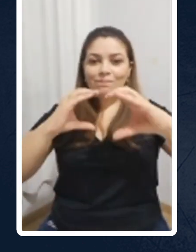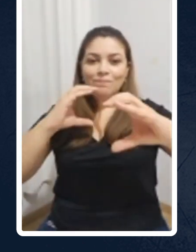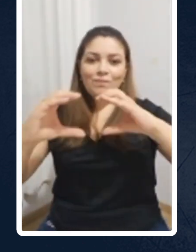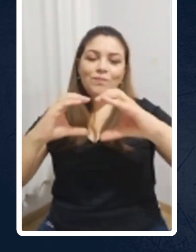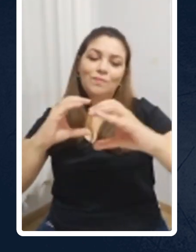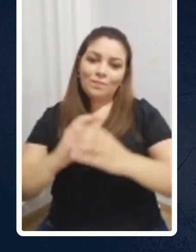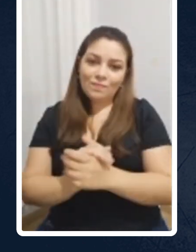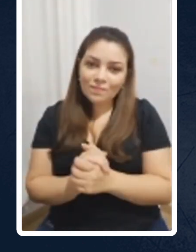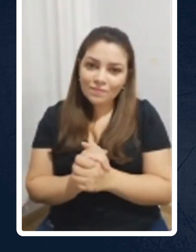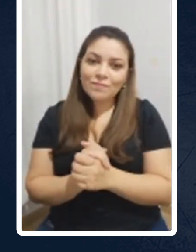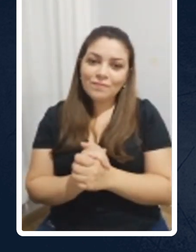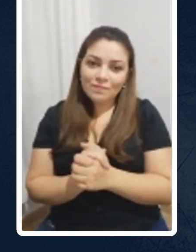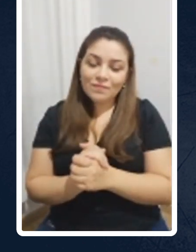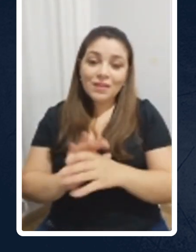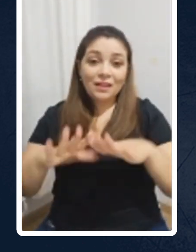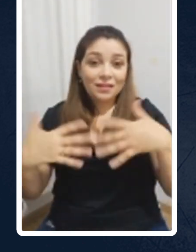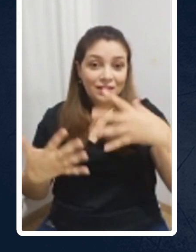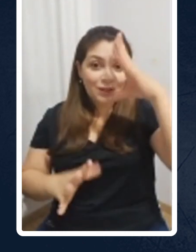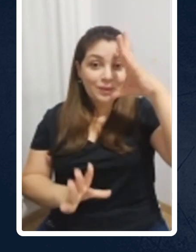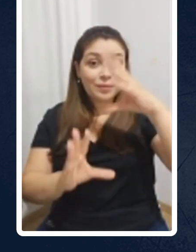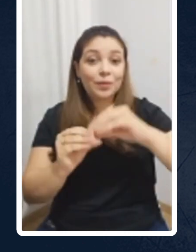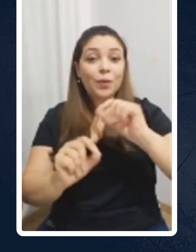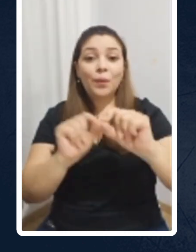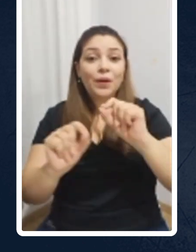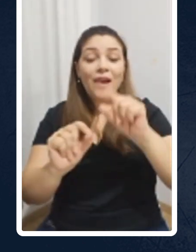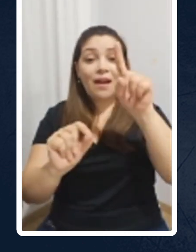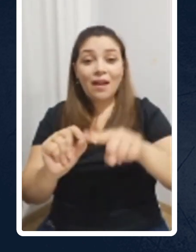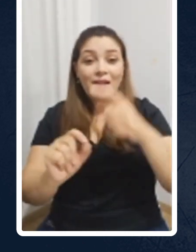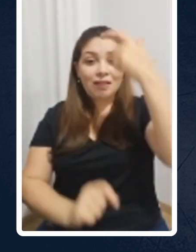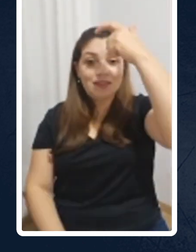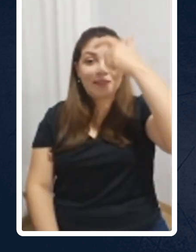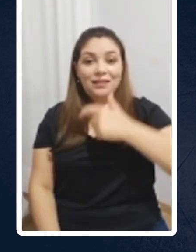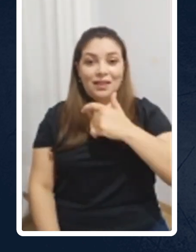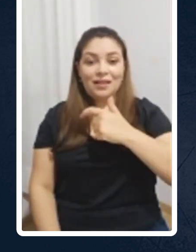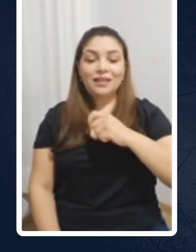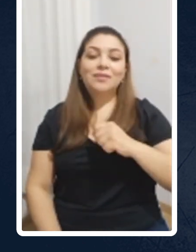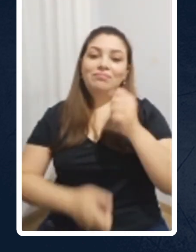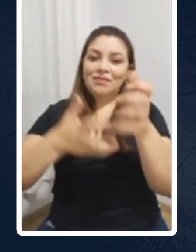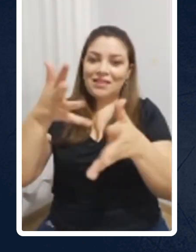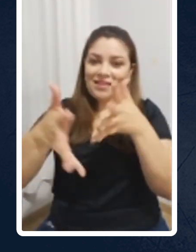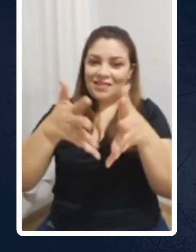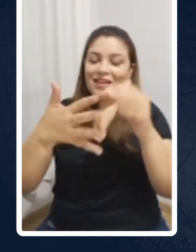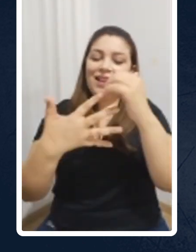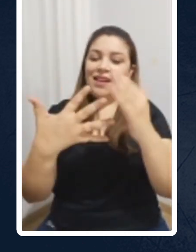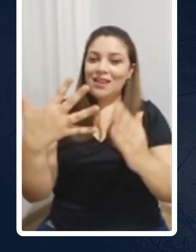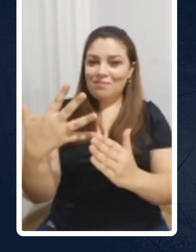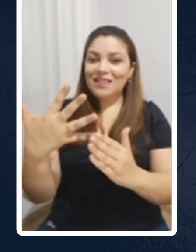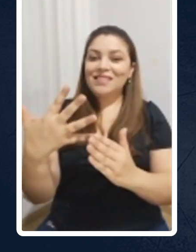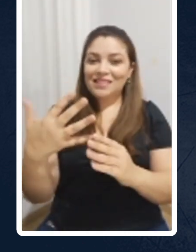Então, é ser Libras. Eu adorei esse nome, sabe? Ser Libras.